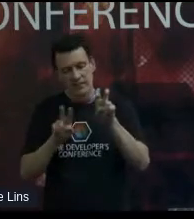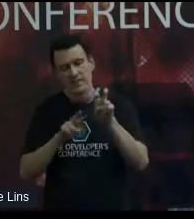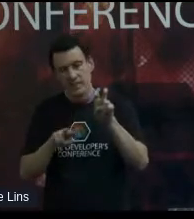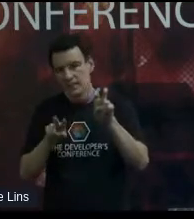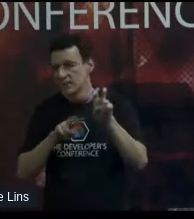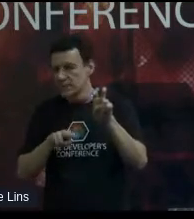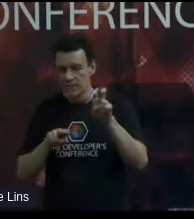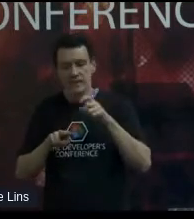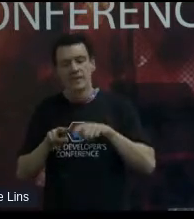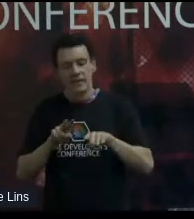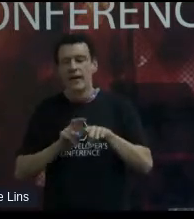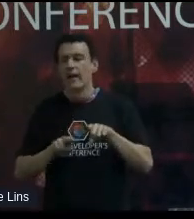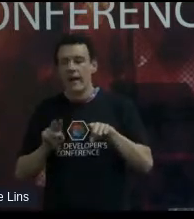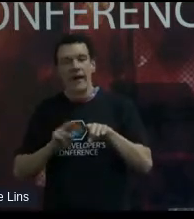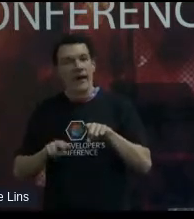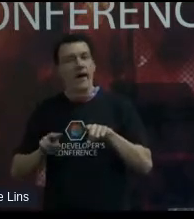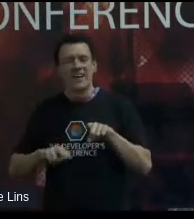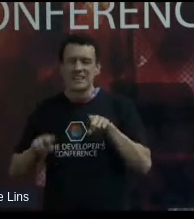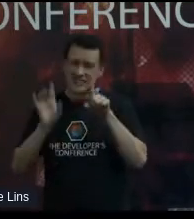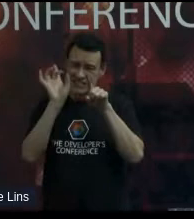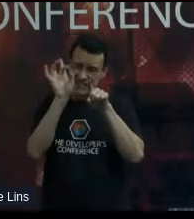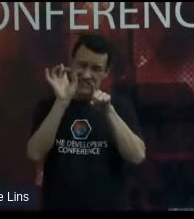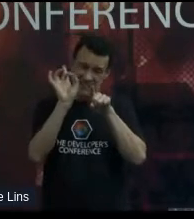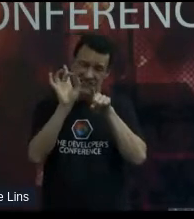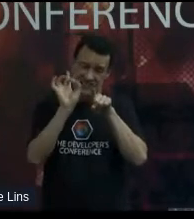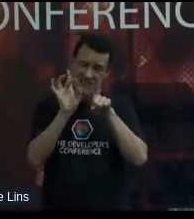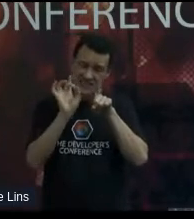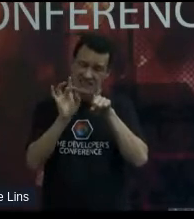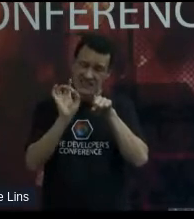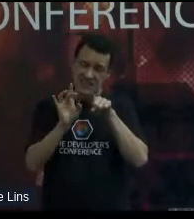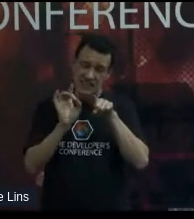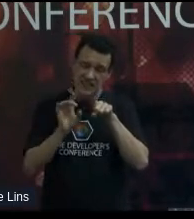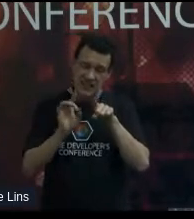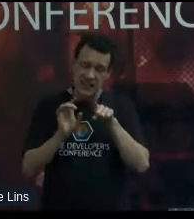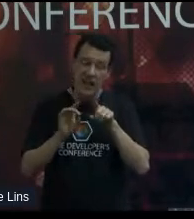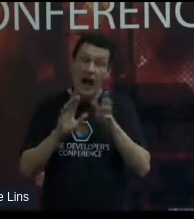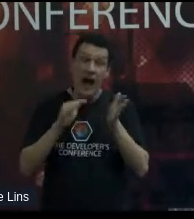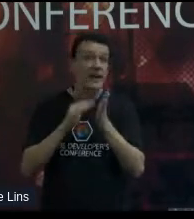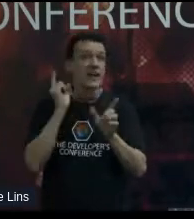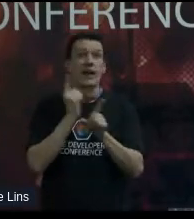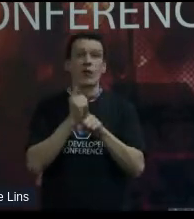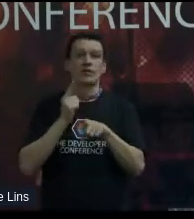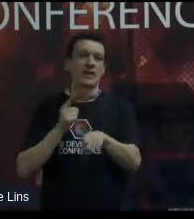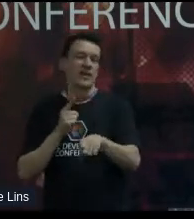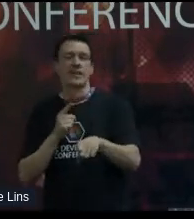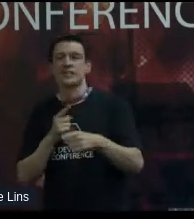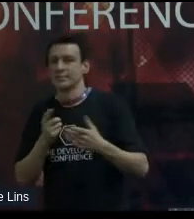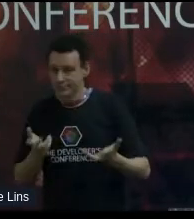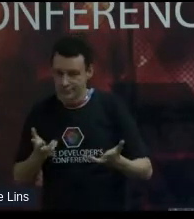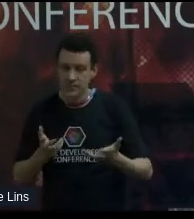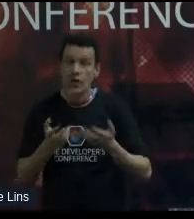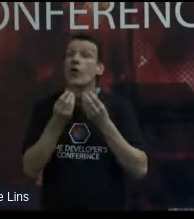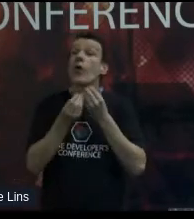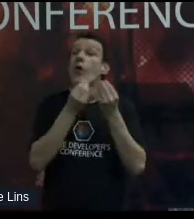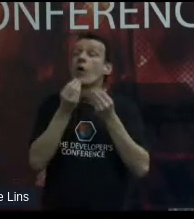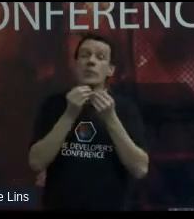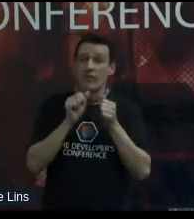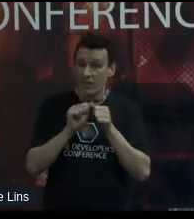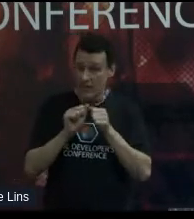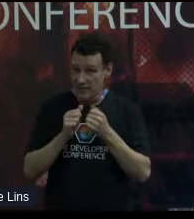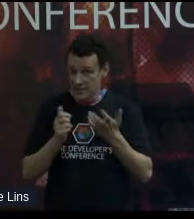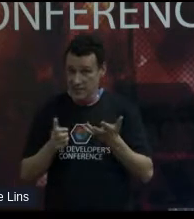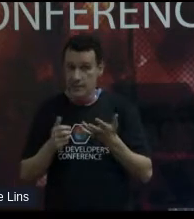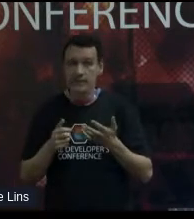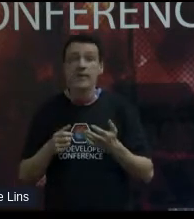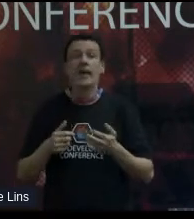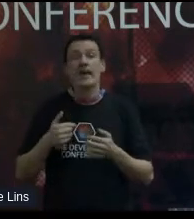navegação uma a uma até encontrar o que ele deseja. Então, vamos ouvir o que essa pessoa